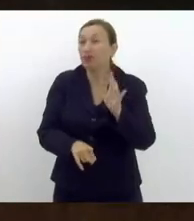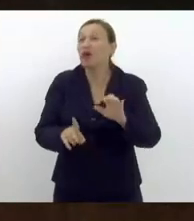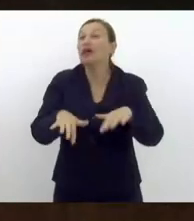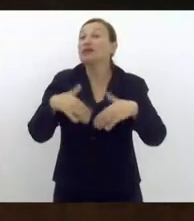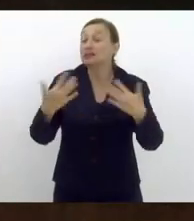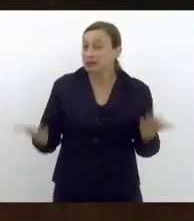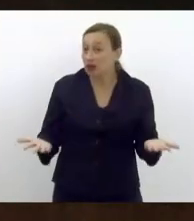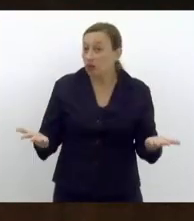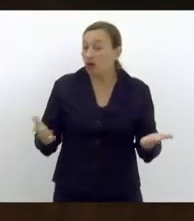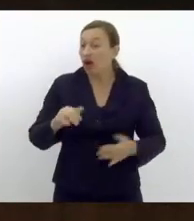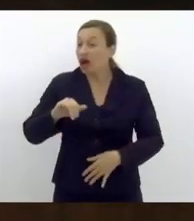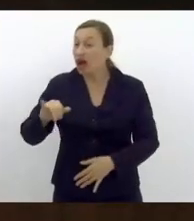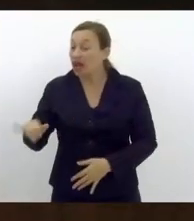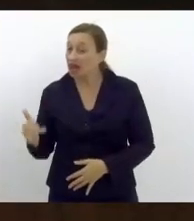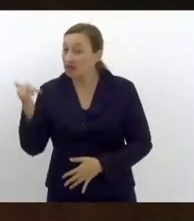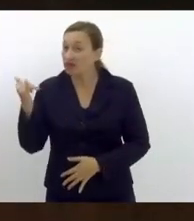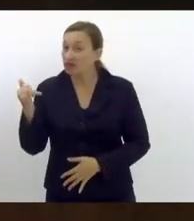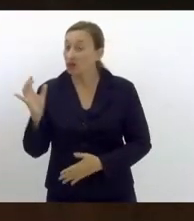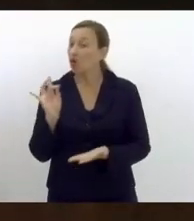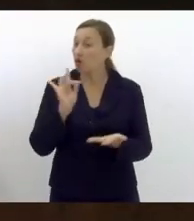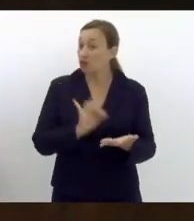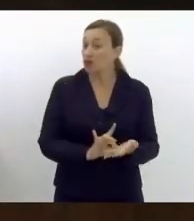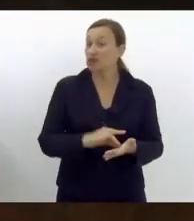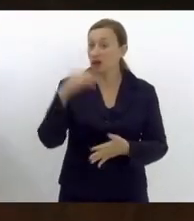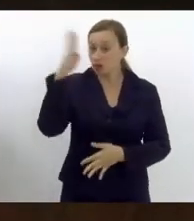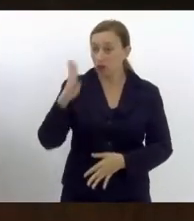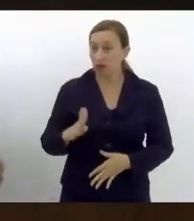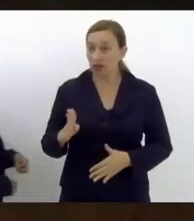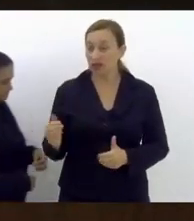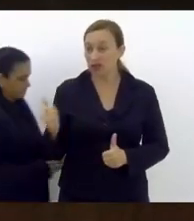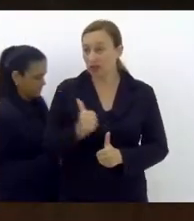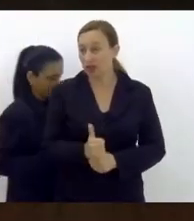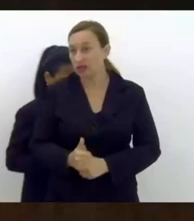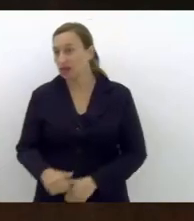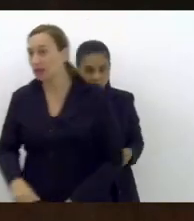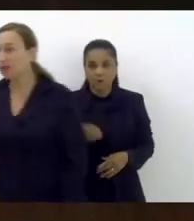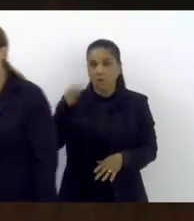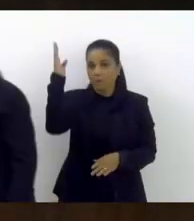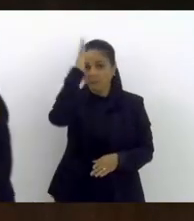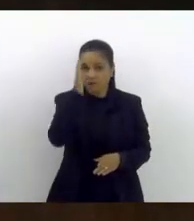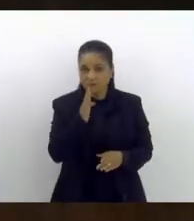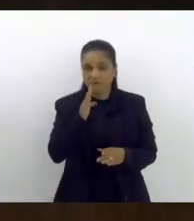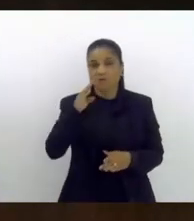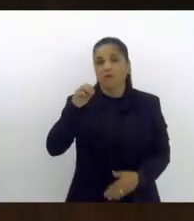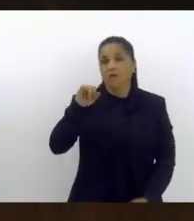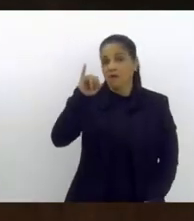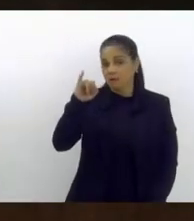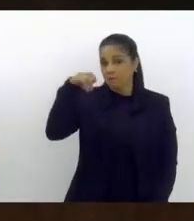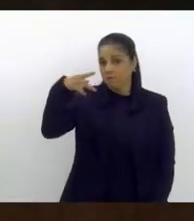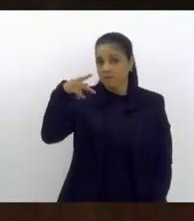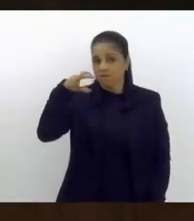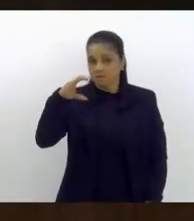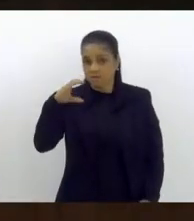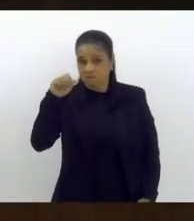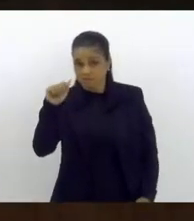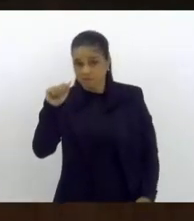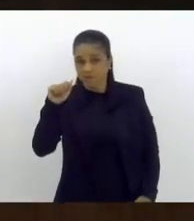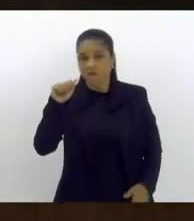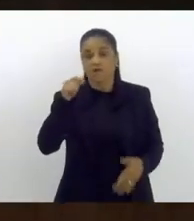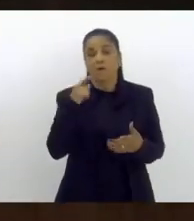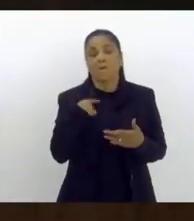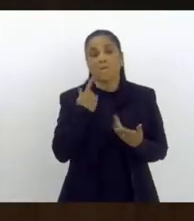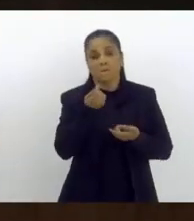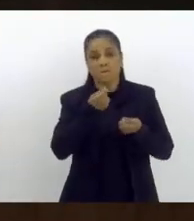a inflação oficial do Brasil, medida pelo IPCA, que é o Índice de Preços ao Consumidor